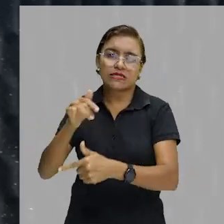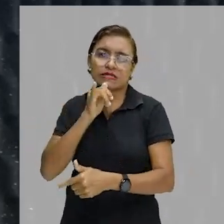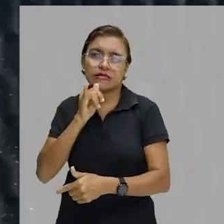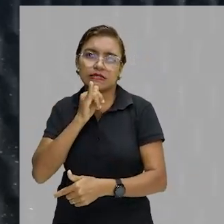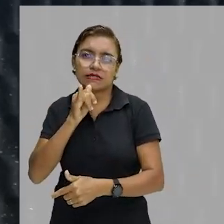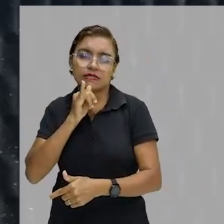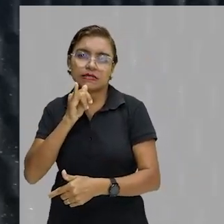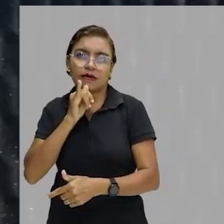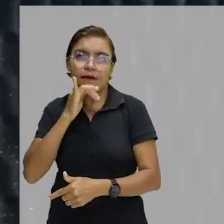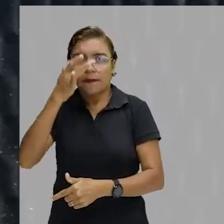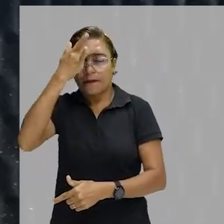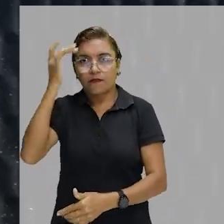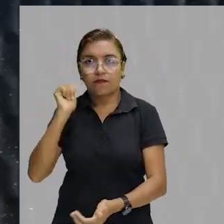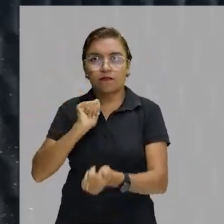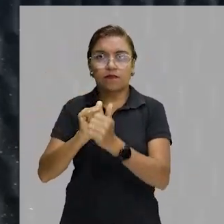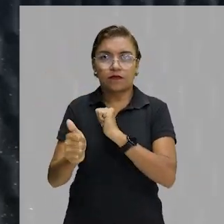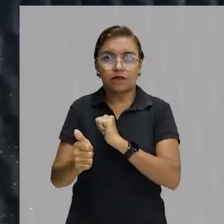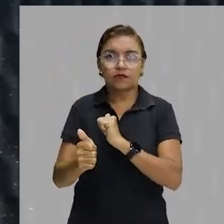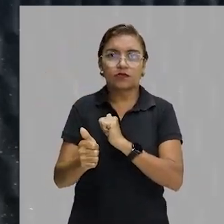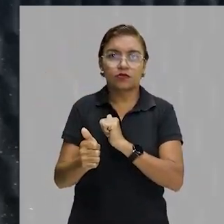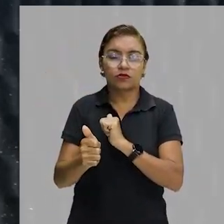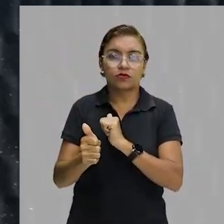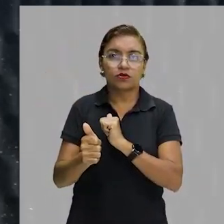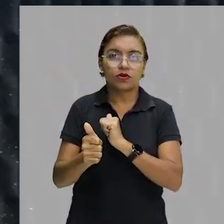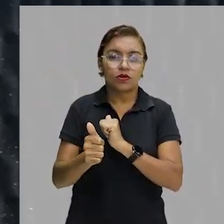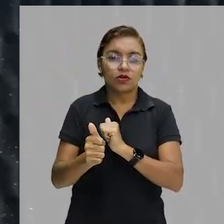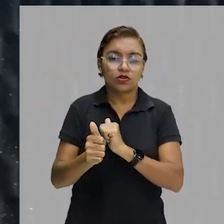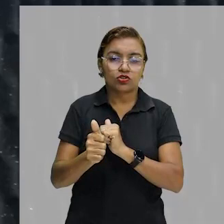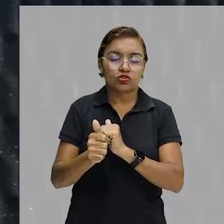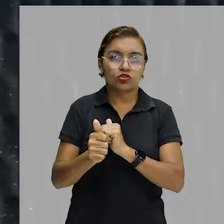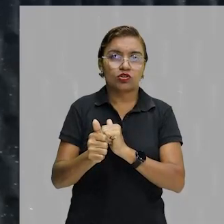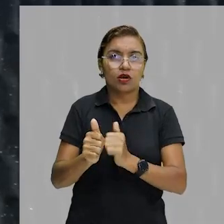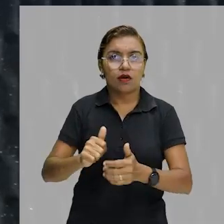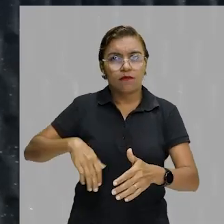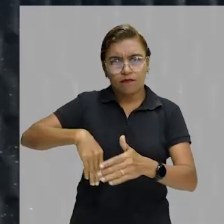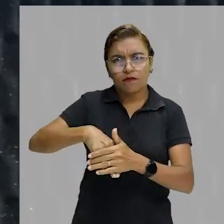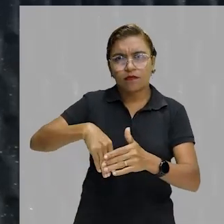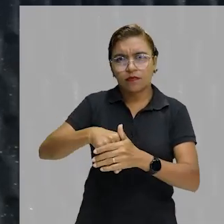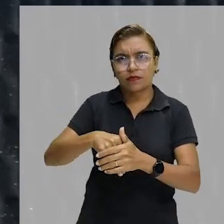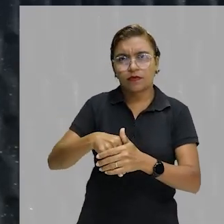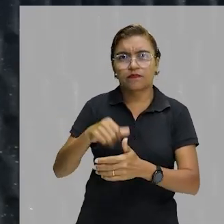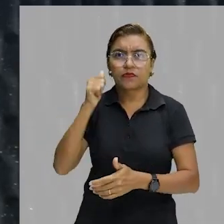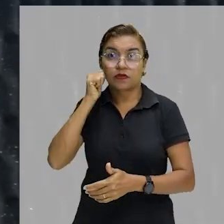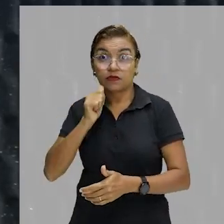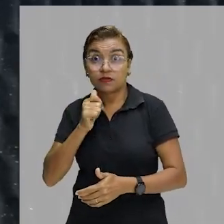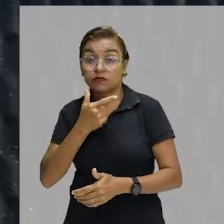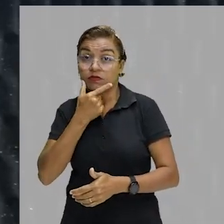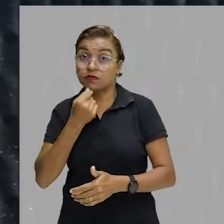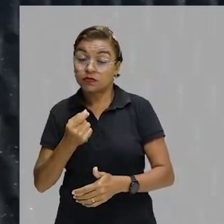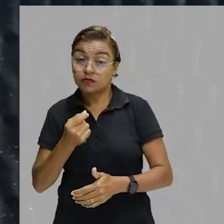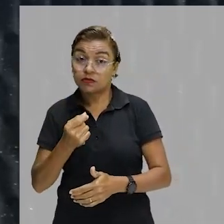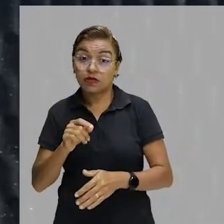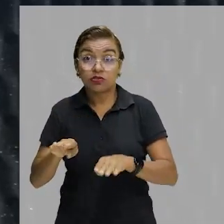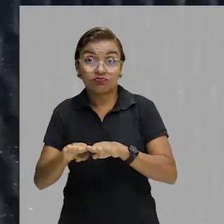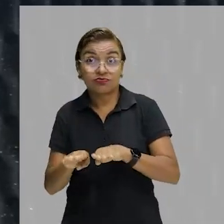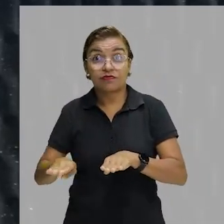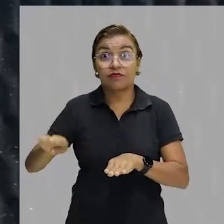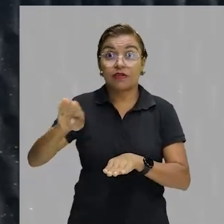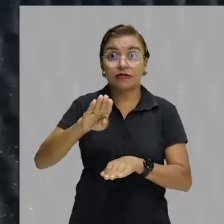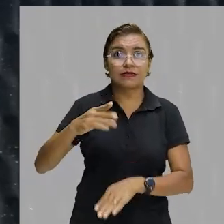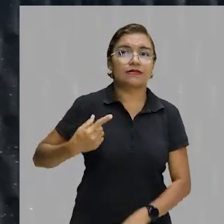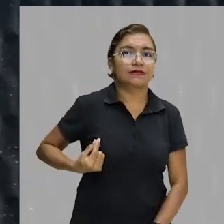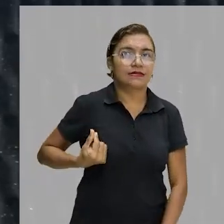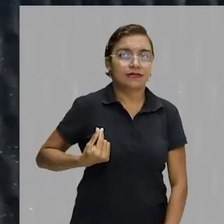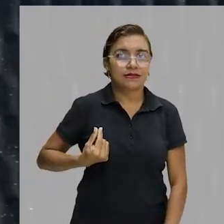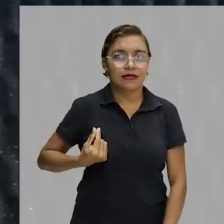exemplo, um atleta de futebol de campo masculino e uma atleta do sexo feminino. Nós vamos ver a disparidade salarial que